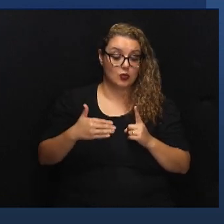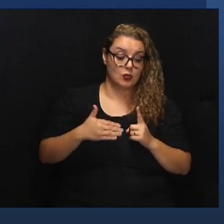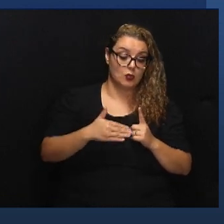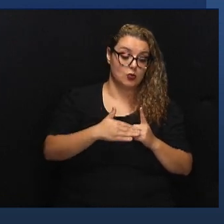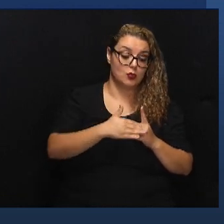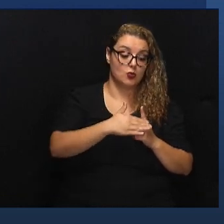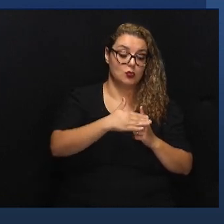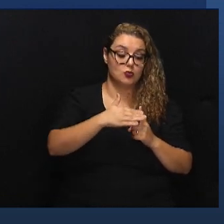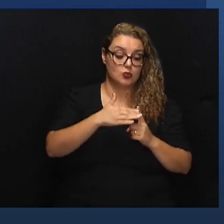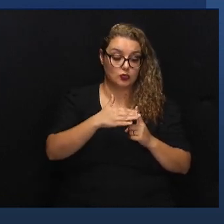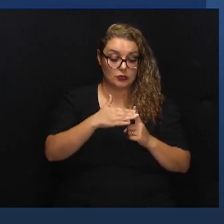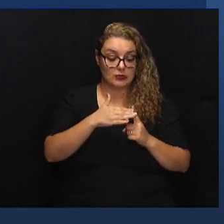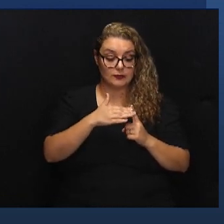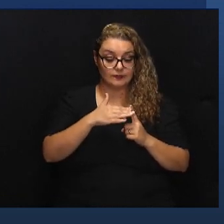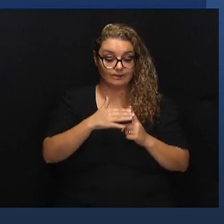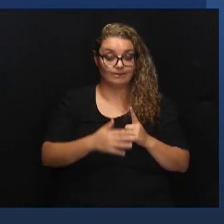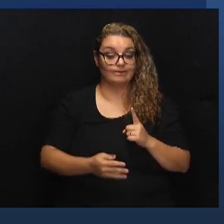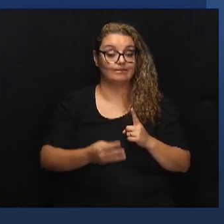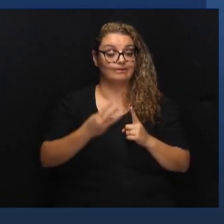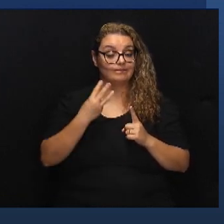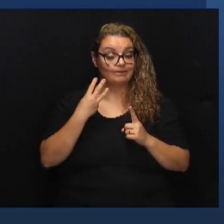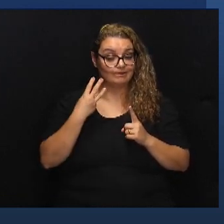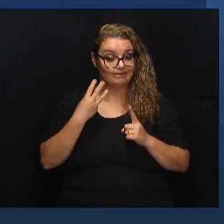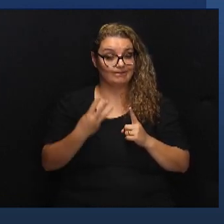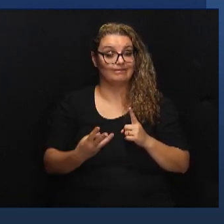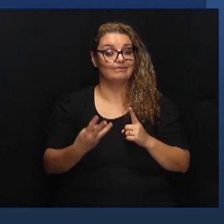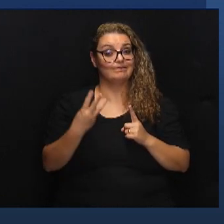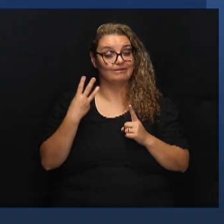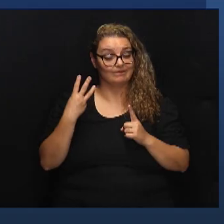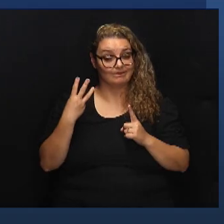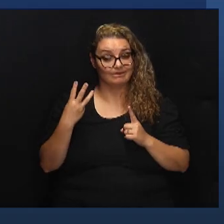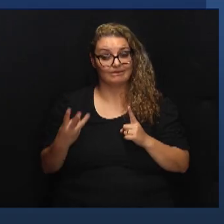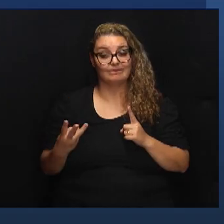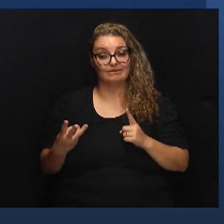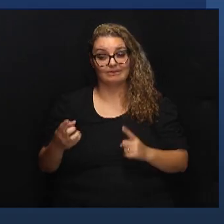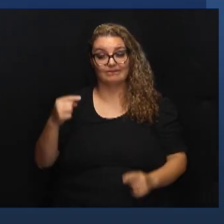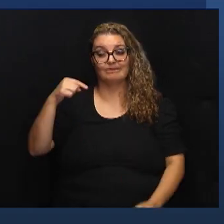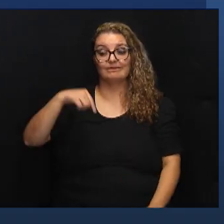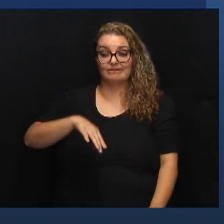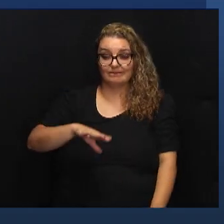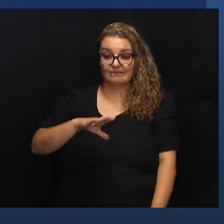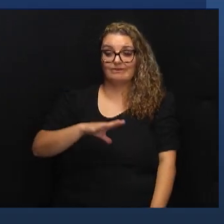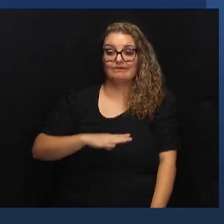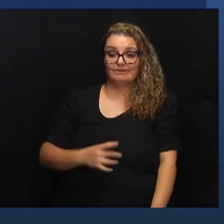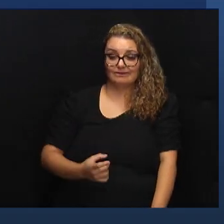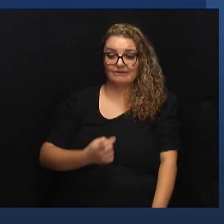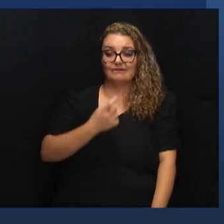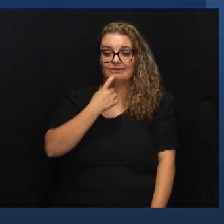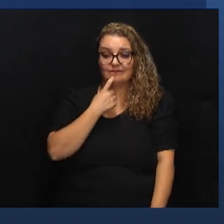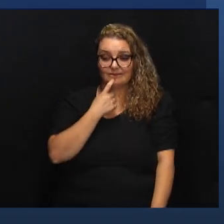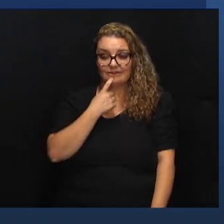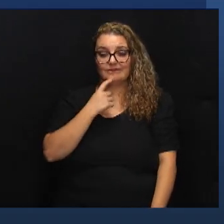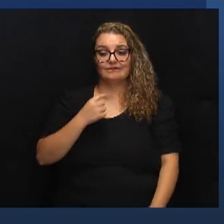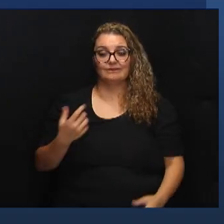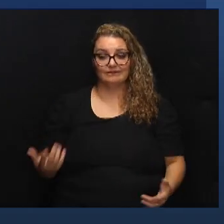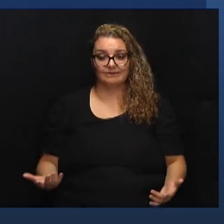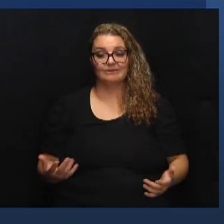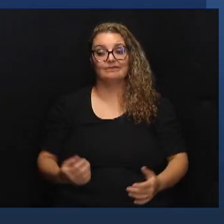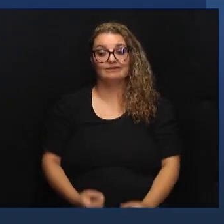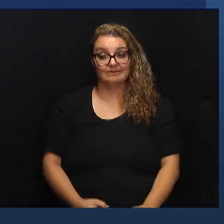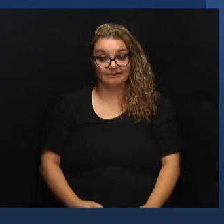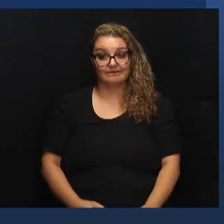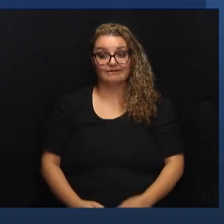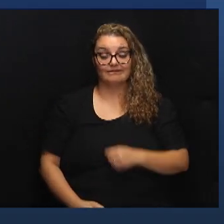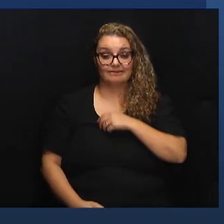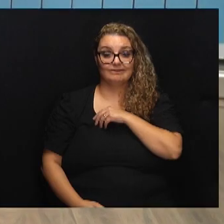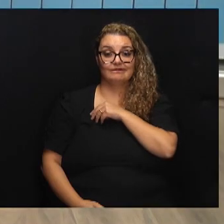do dia, a temperatura sobe, podendo chegar aos 33 graus aqui na cidade de Campinas.